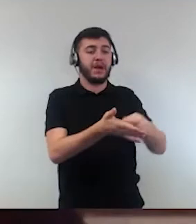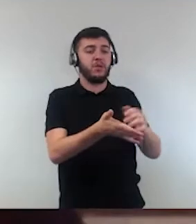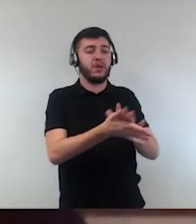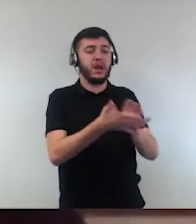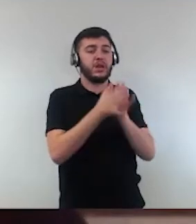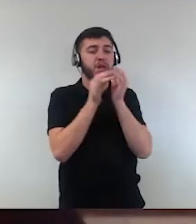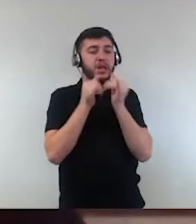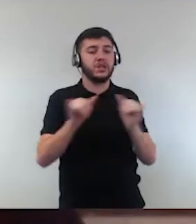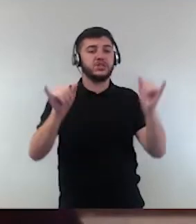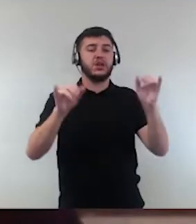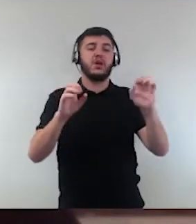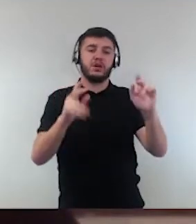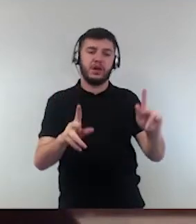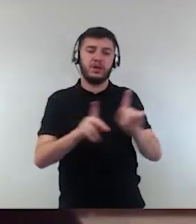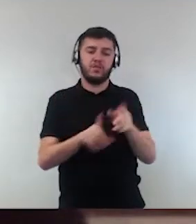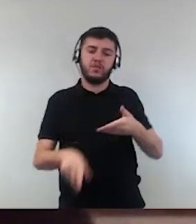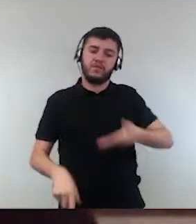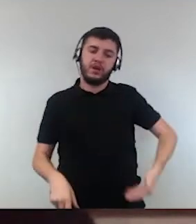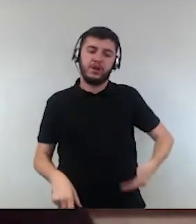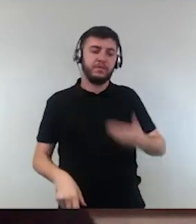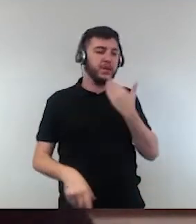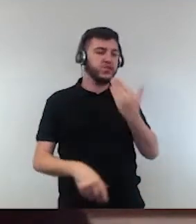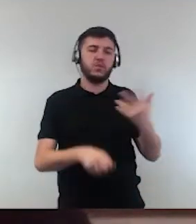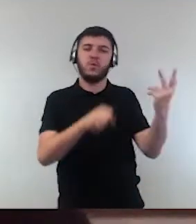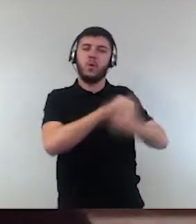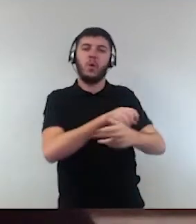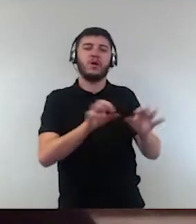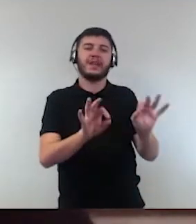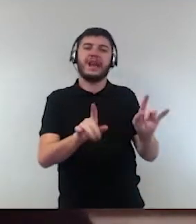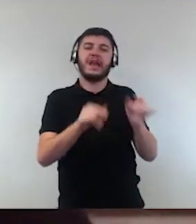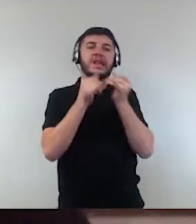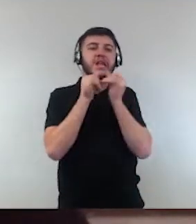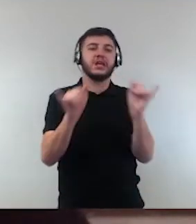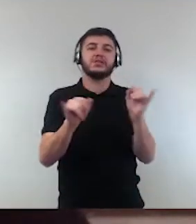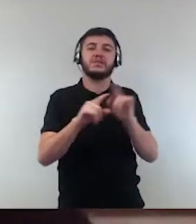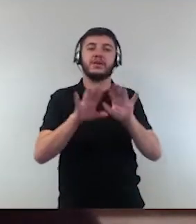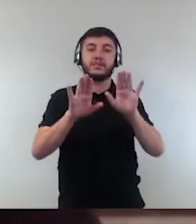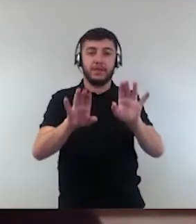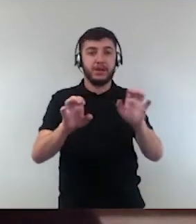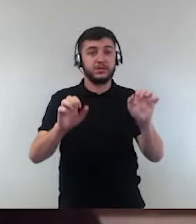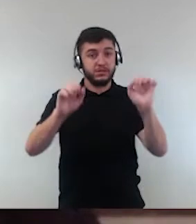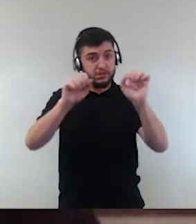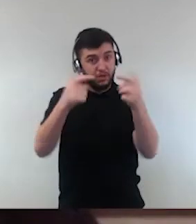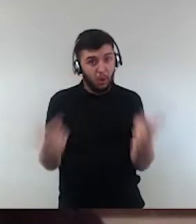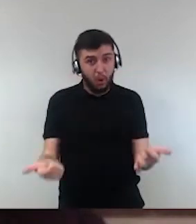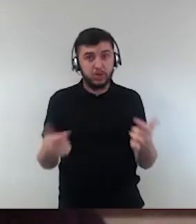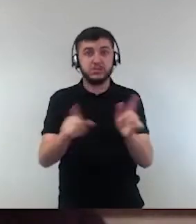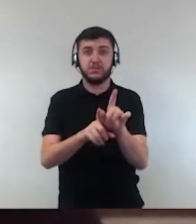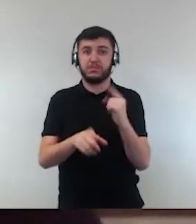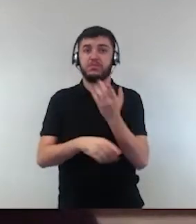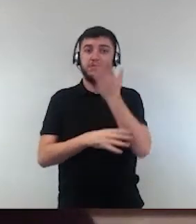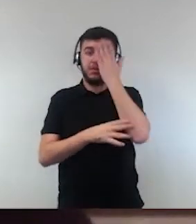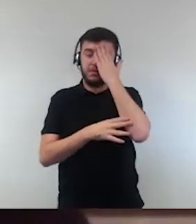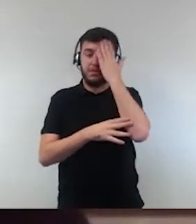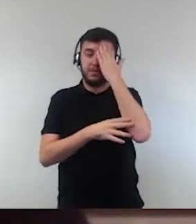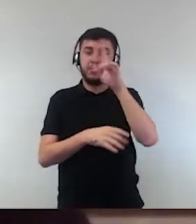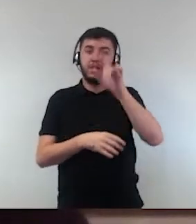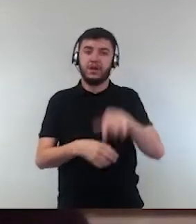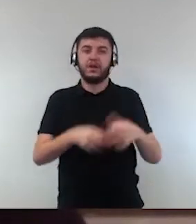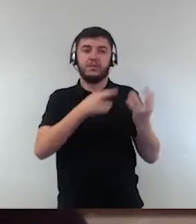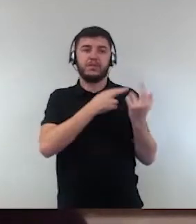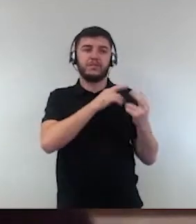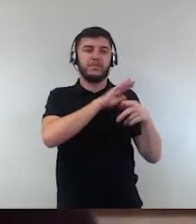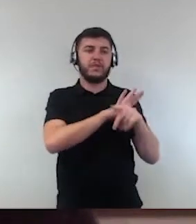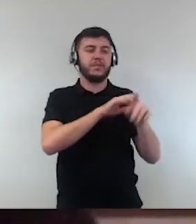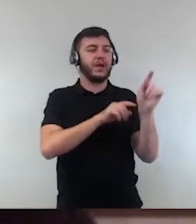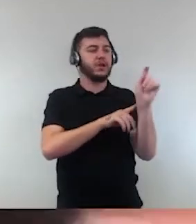corte não ser realizado. De toda sorte, isso foi uma atitude até cautelosa da própria agência reguladora,